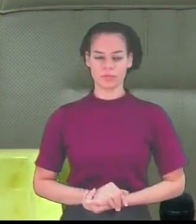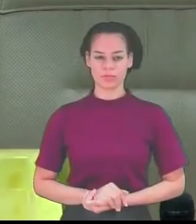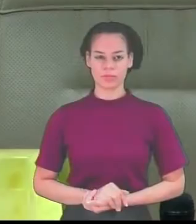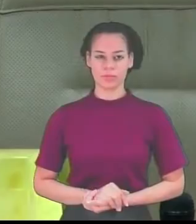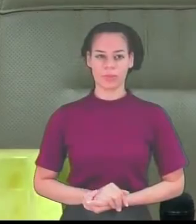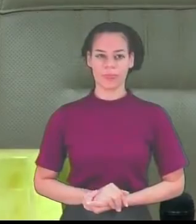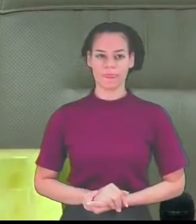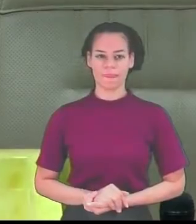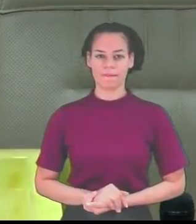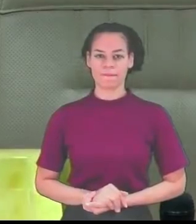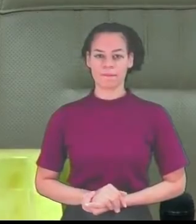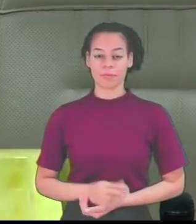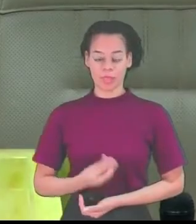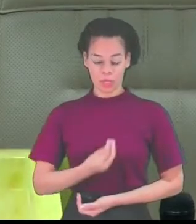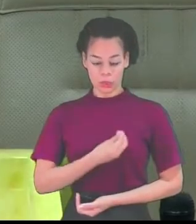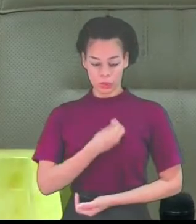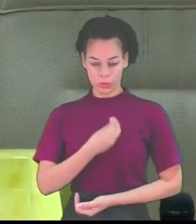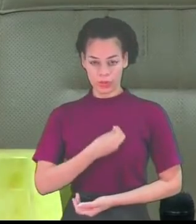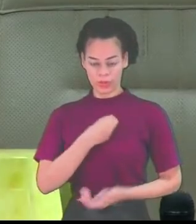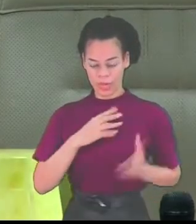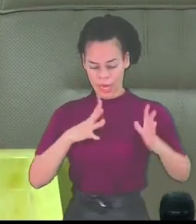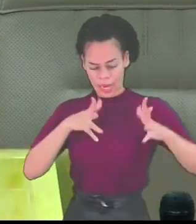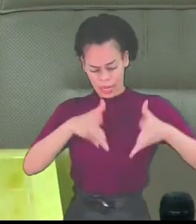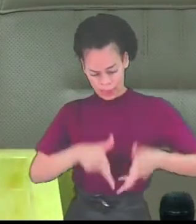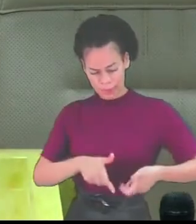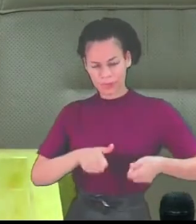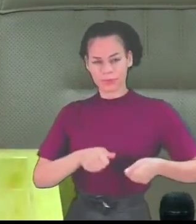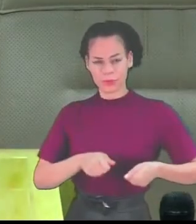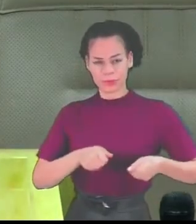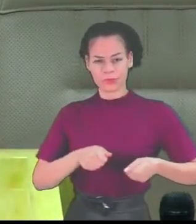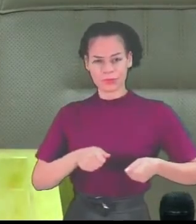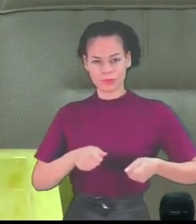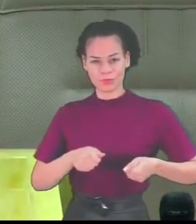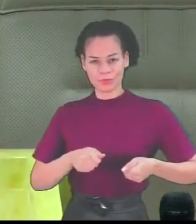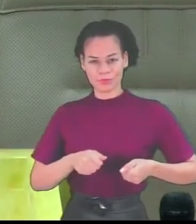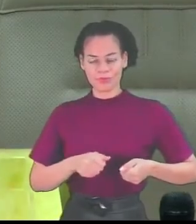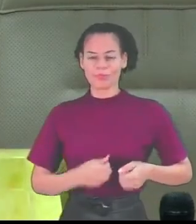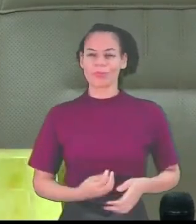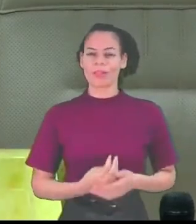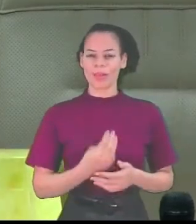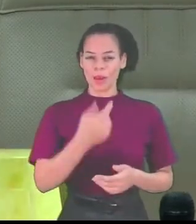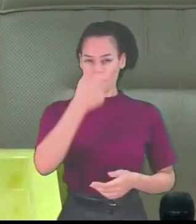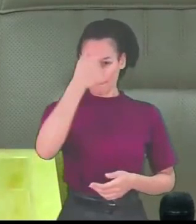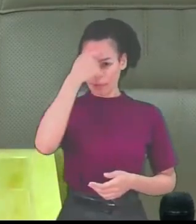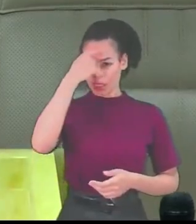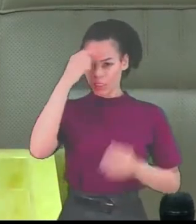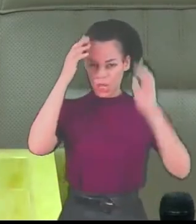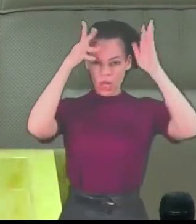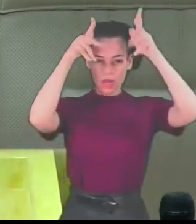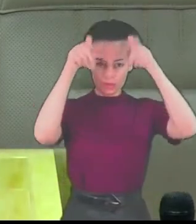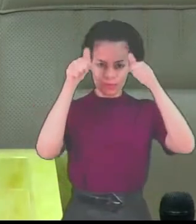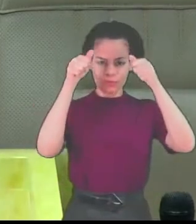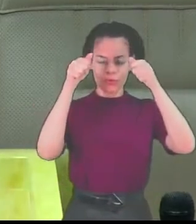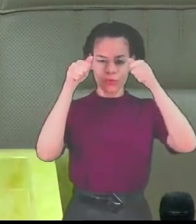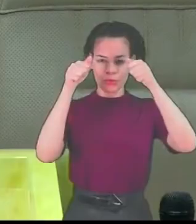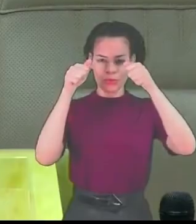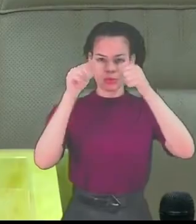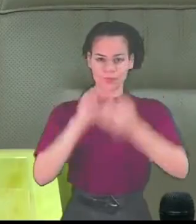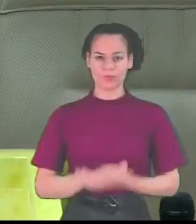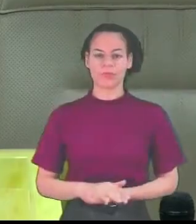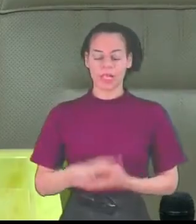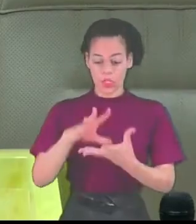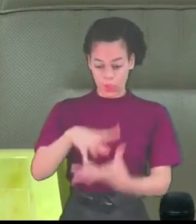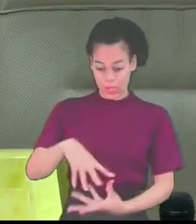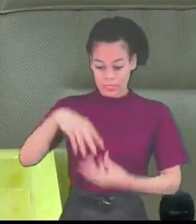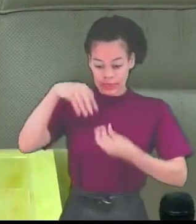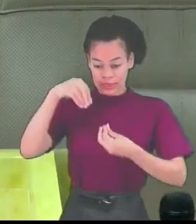o purificou nossa vida o purificou o nosso pensamento o salvou a